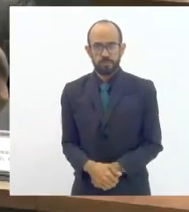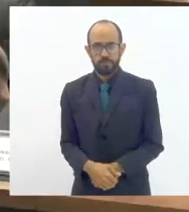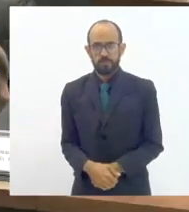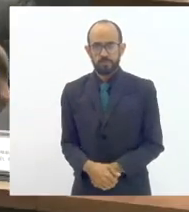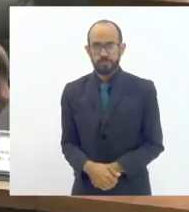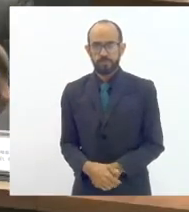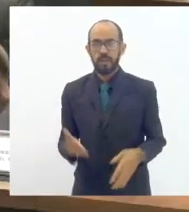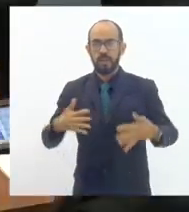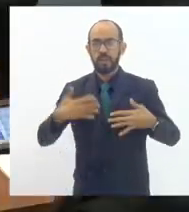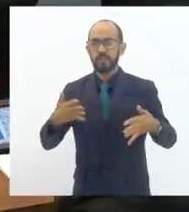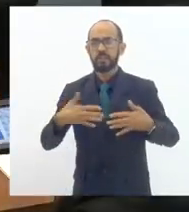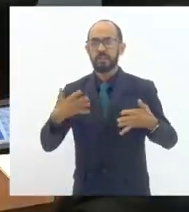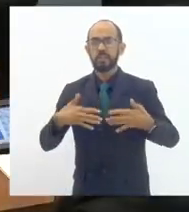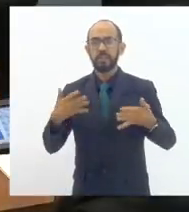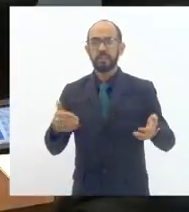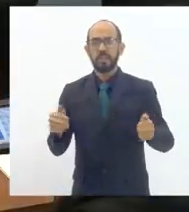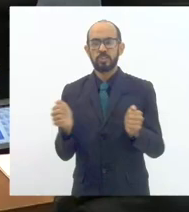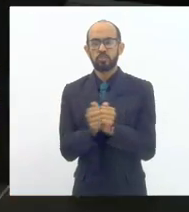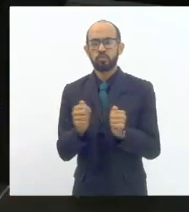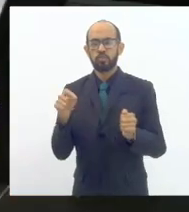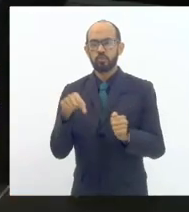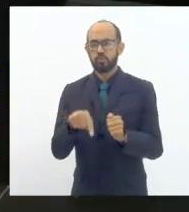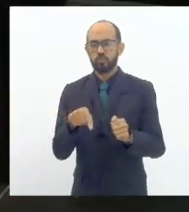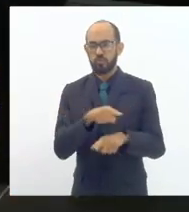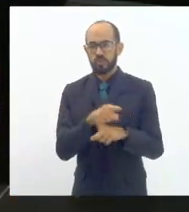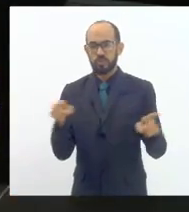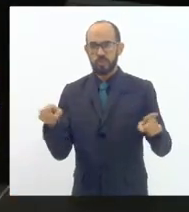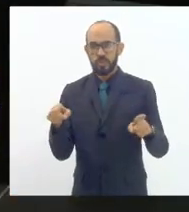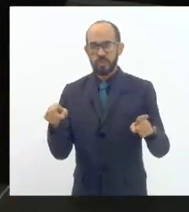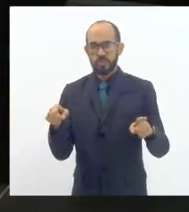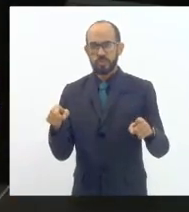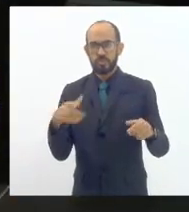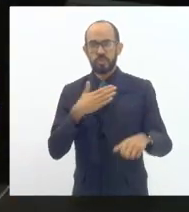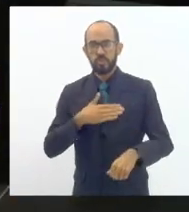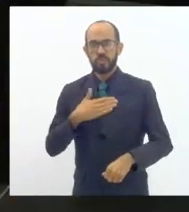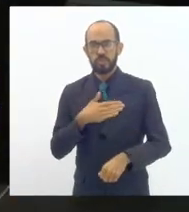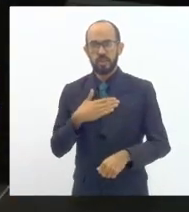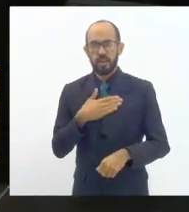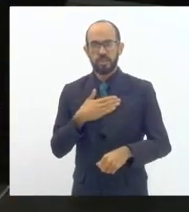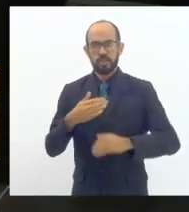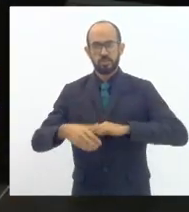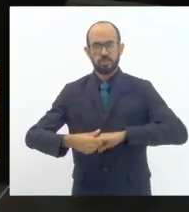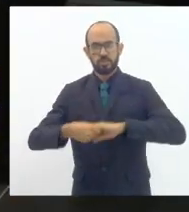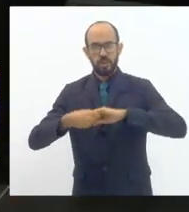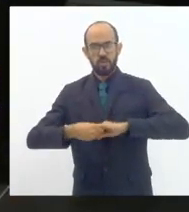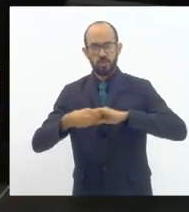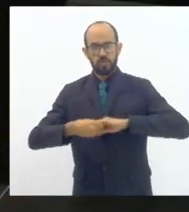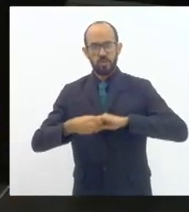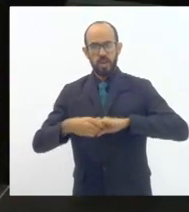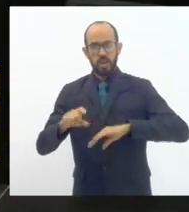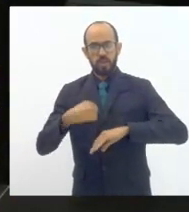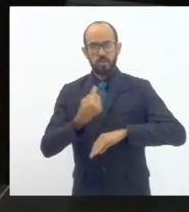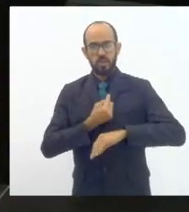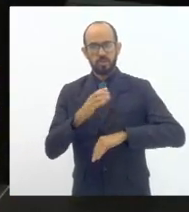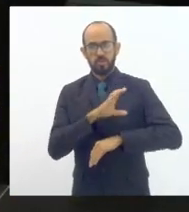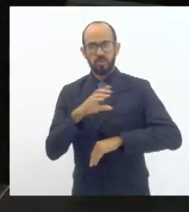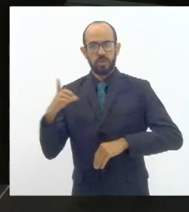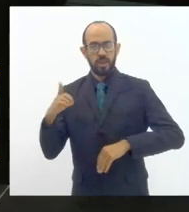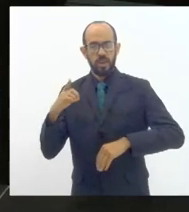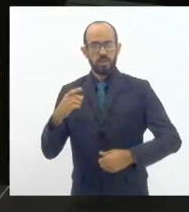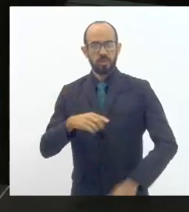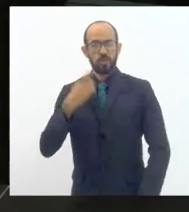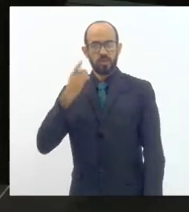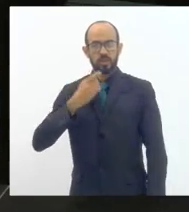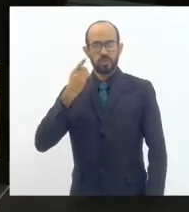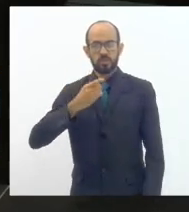Que alegria, gente, estar aqui com vocês, que honra. Queria saudar aqui nossa coordenadora do Parlamento Juvenil 2022,